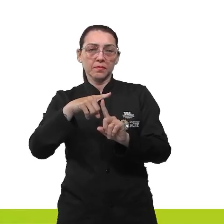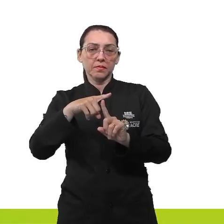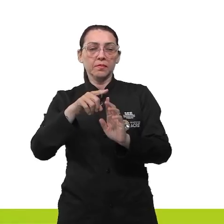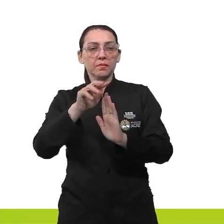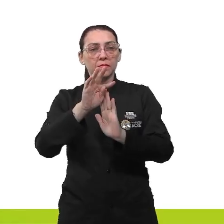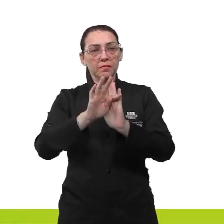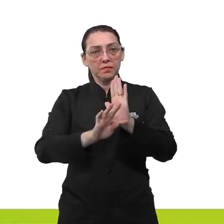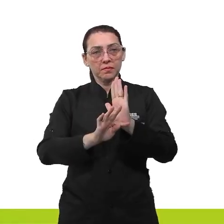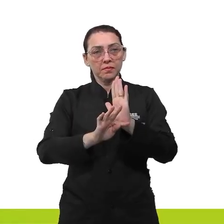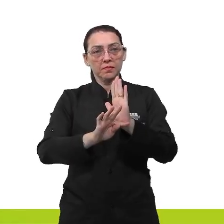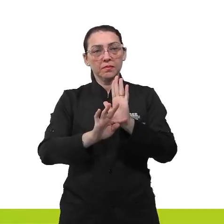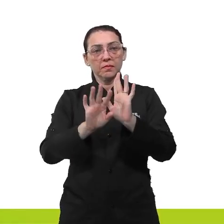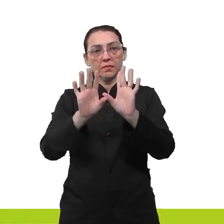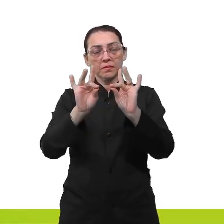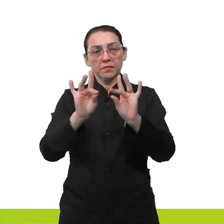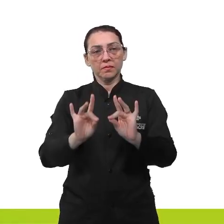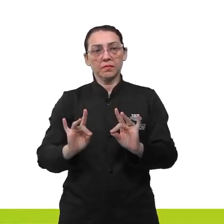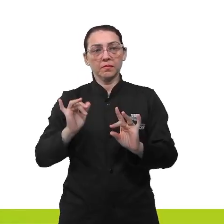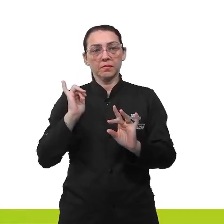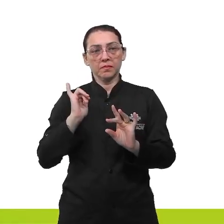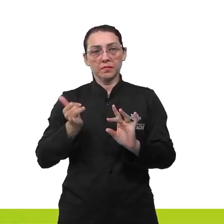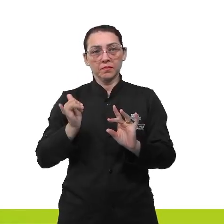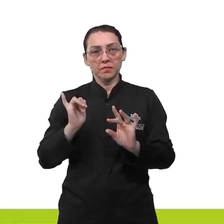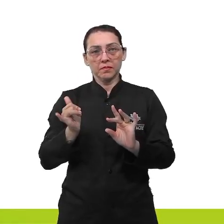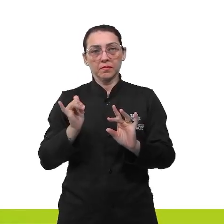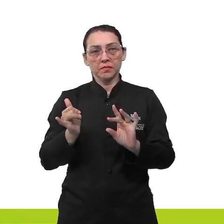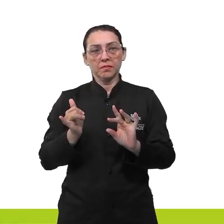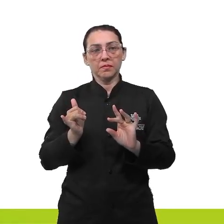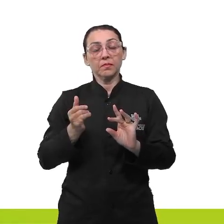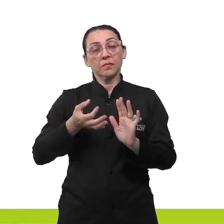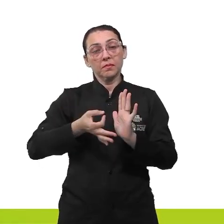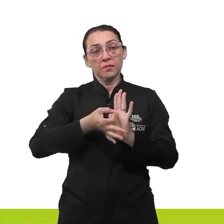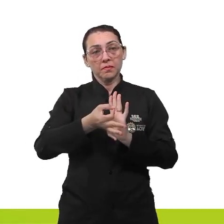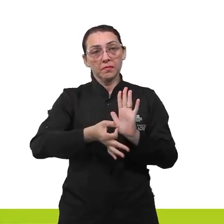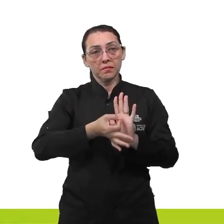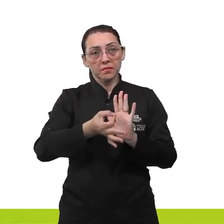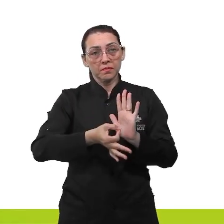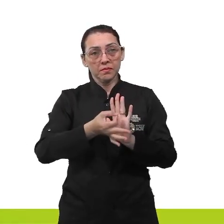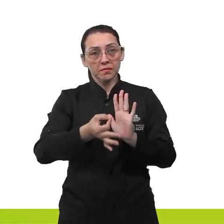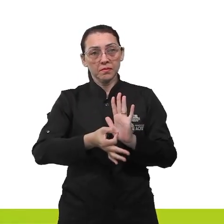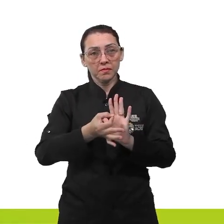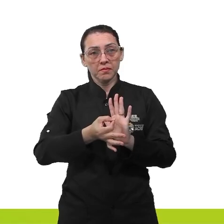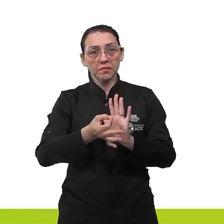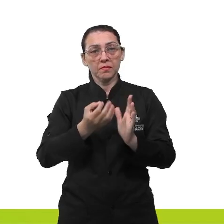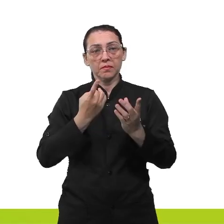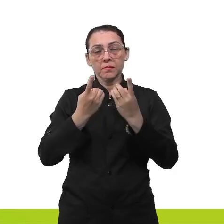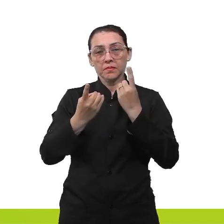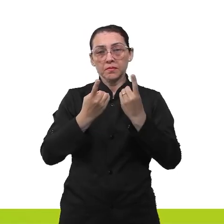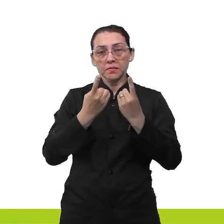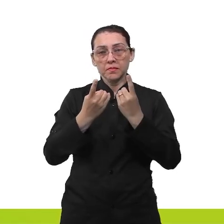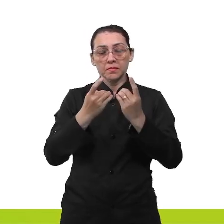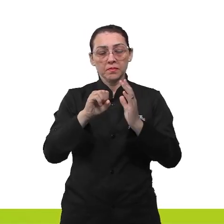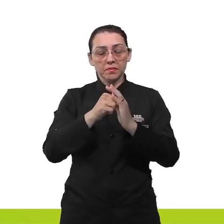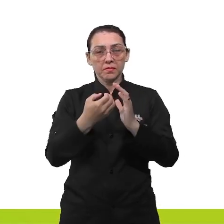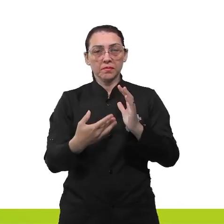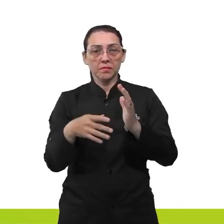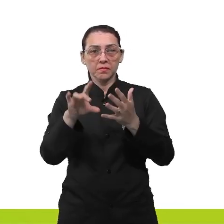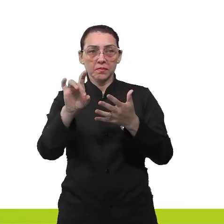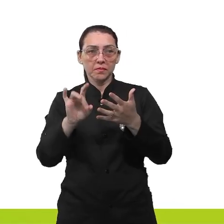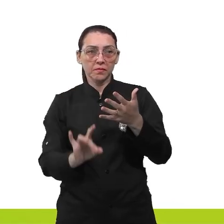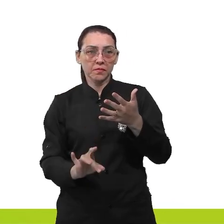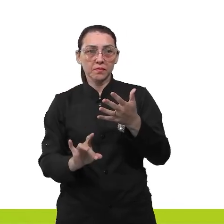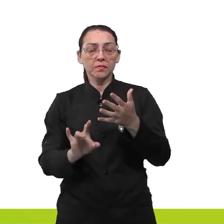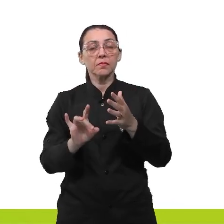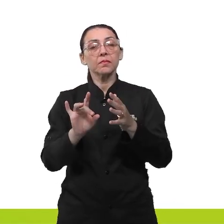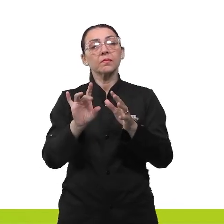os descritivos, narrativos, dialogados, expositivos ou argumentativos. E aí é a característica de cada um deles. Os